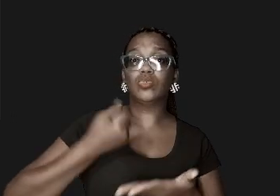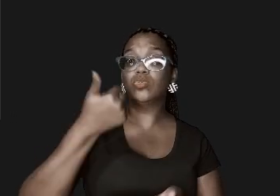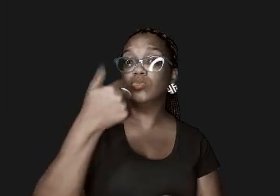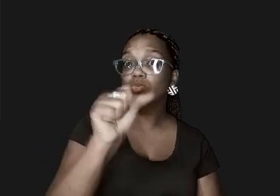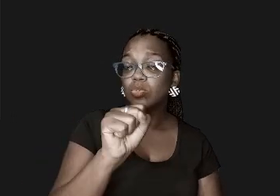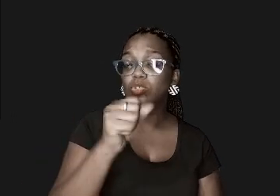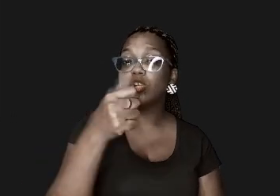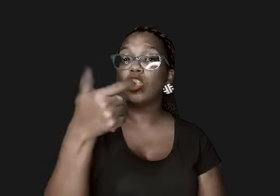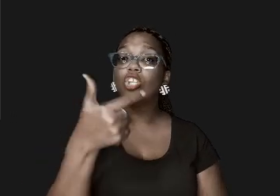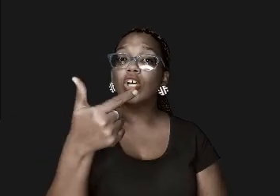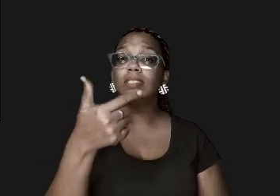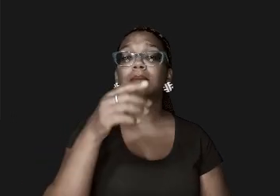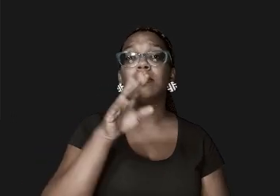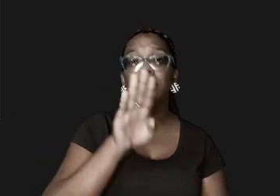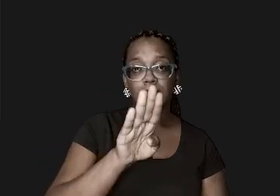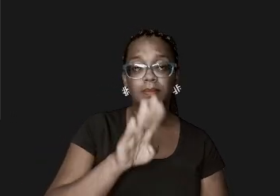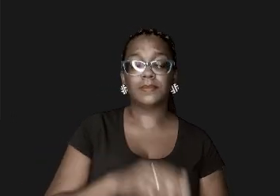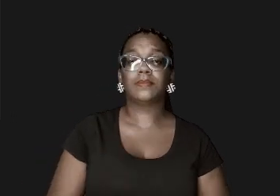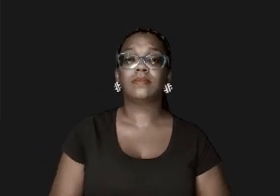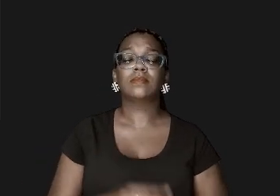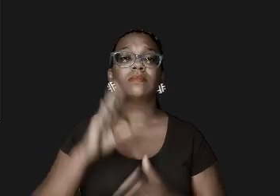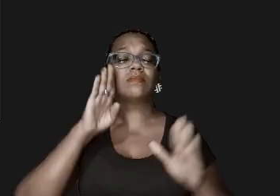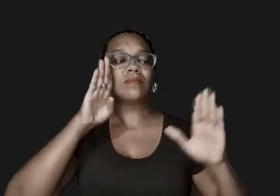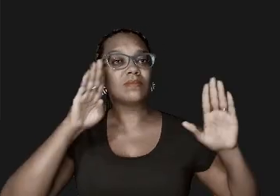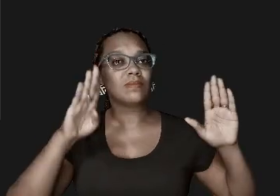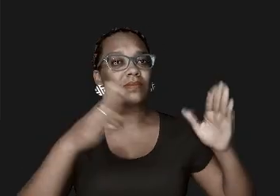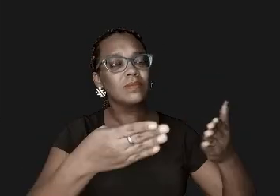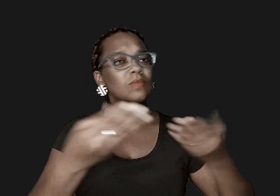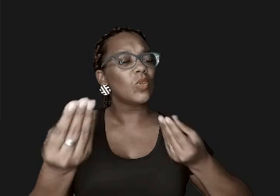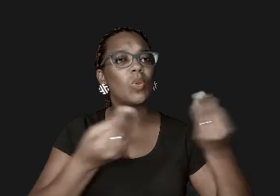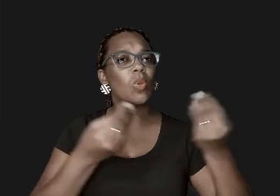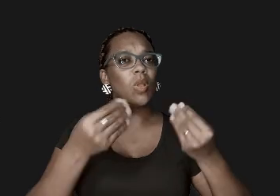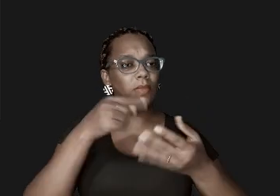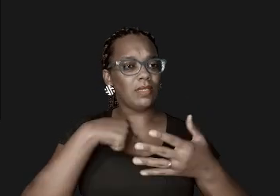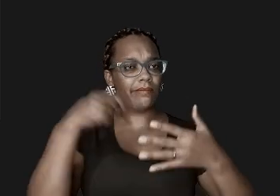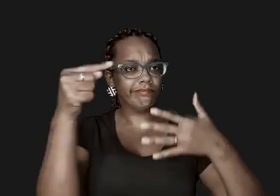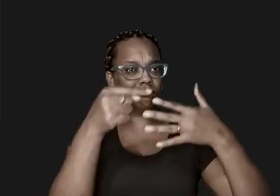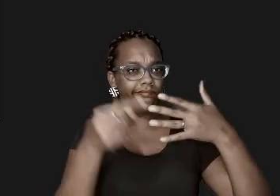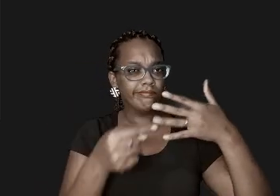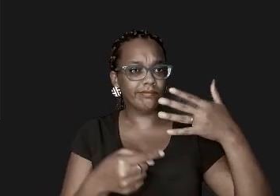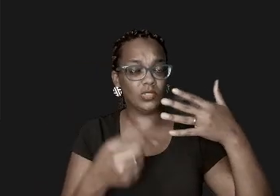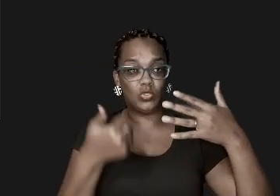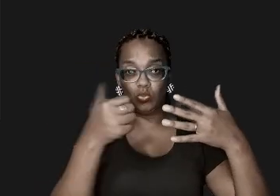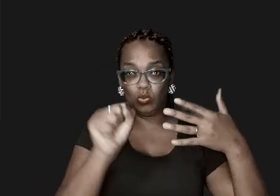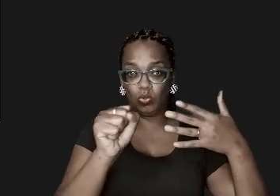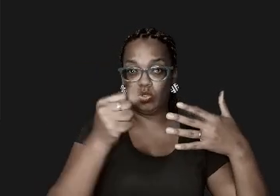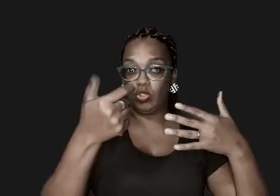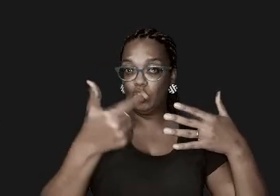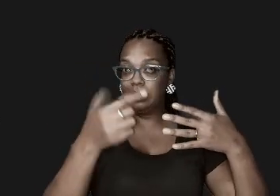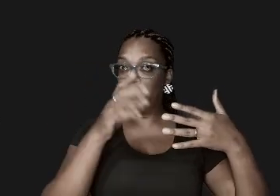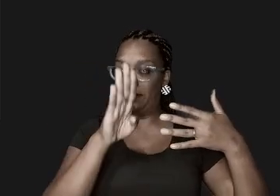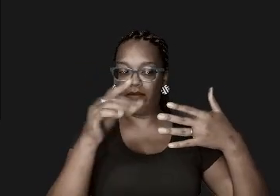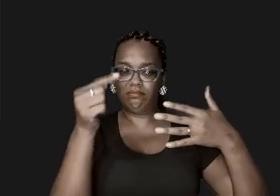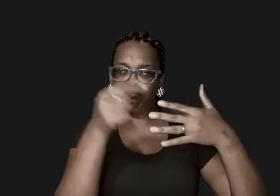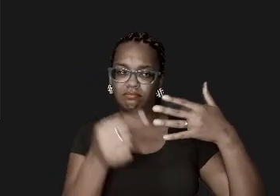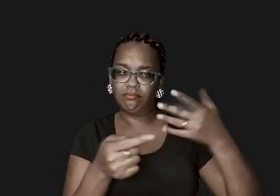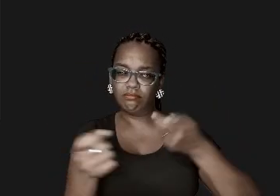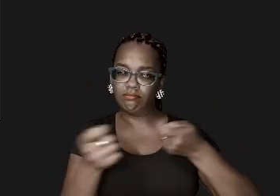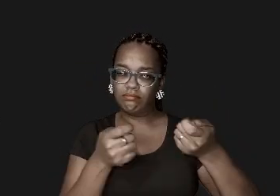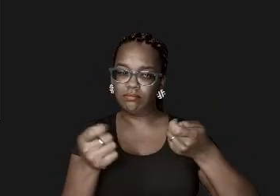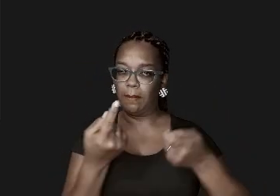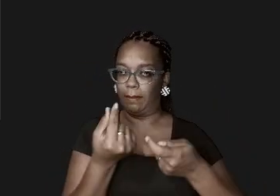manipulação é o artigo 4º 5 da empresa do 5 e também no artigo 182b compete a cm definir